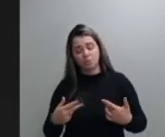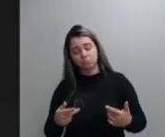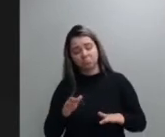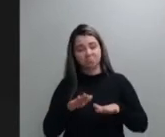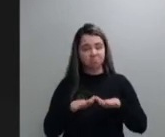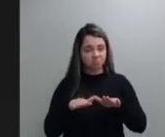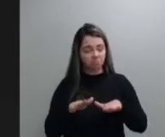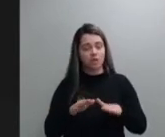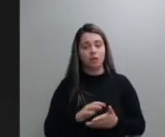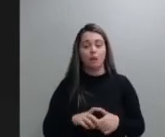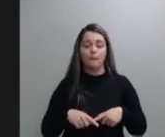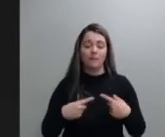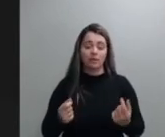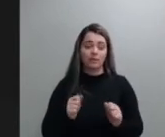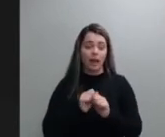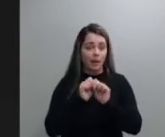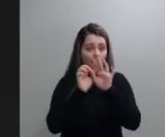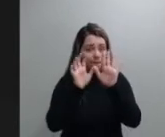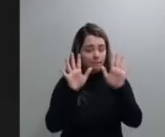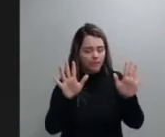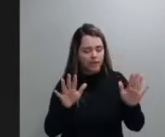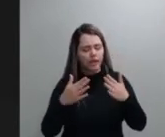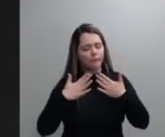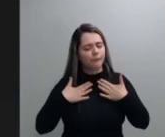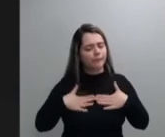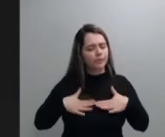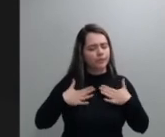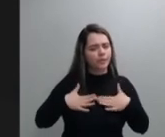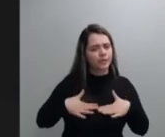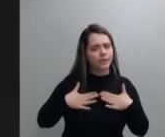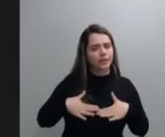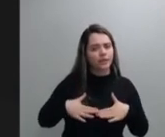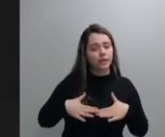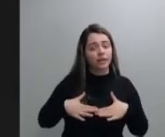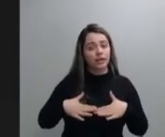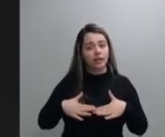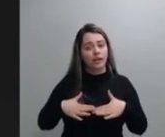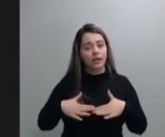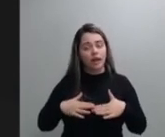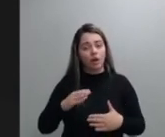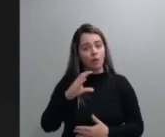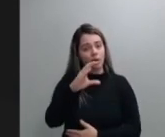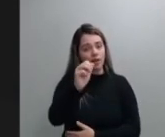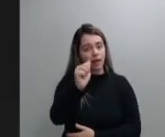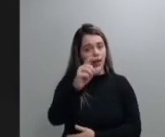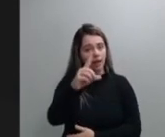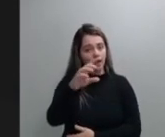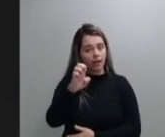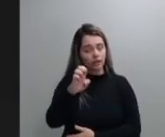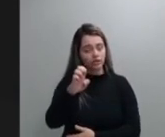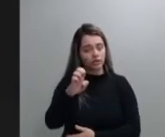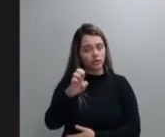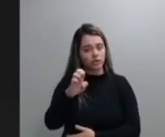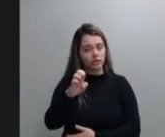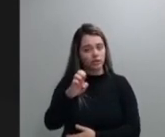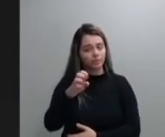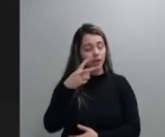demasiadamente a competência do CAD e torná-lo uma espécie de xerife do mundo